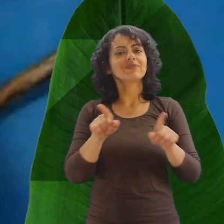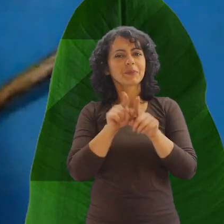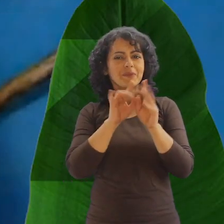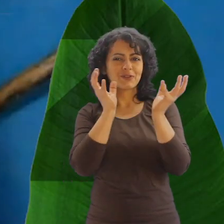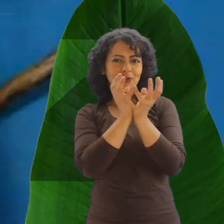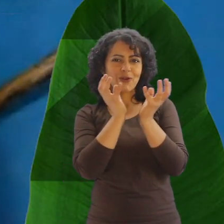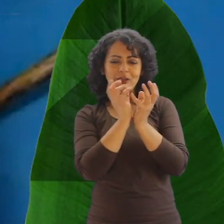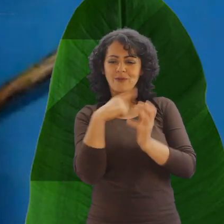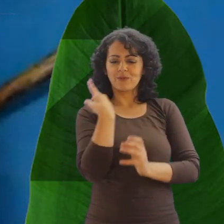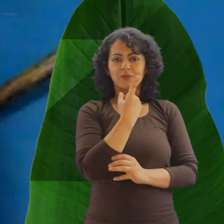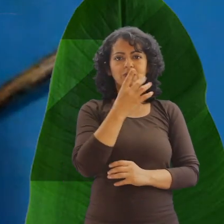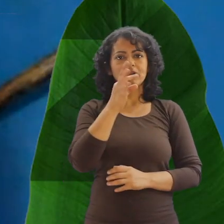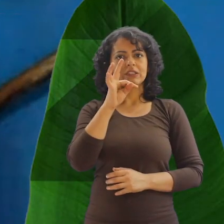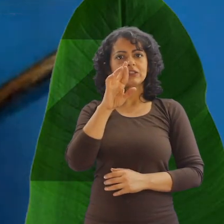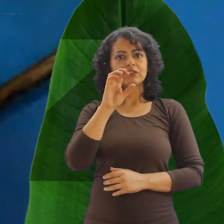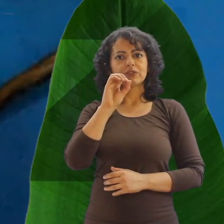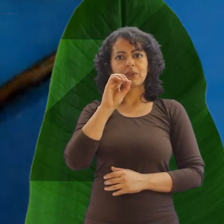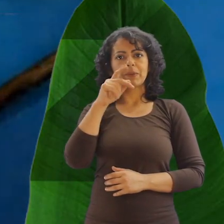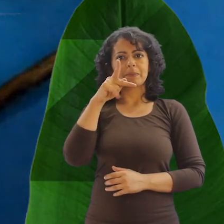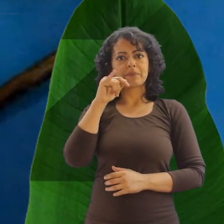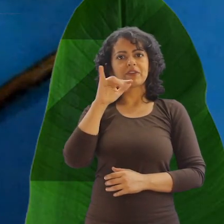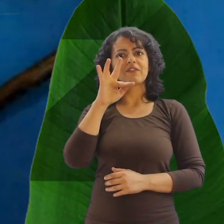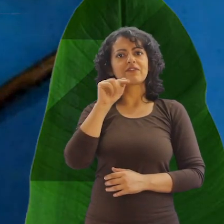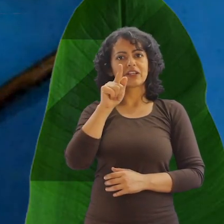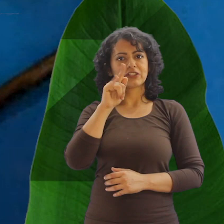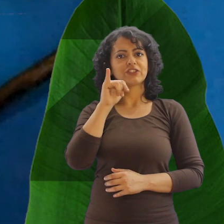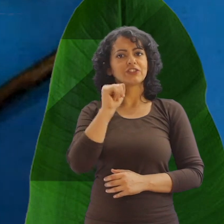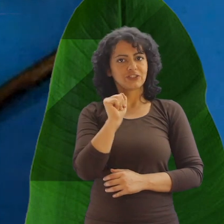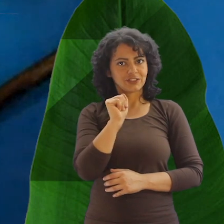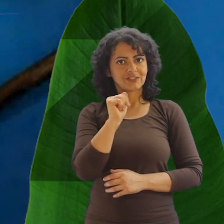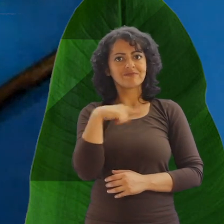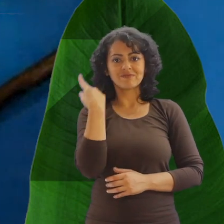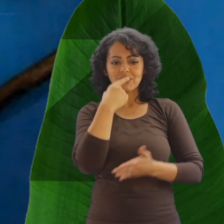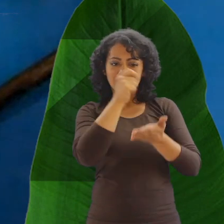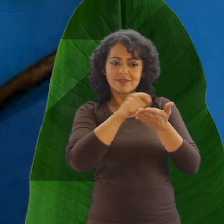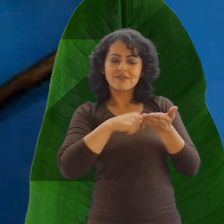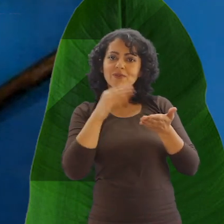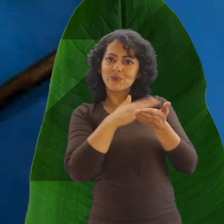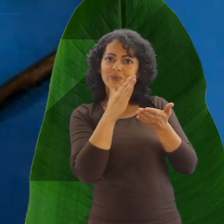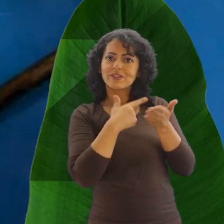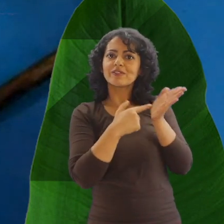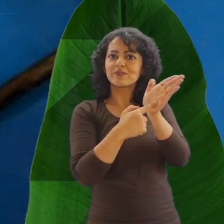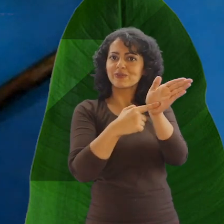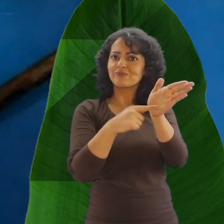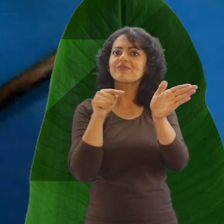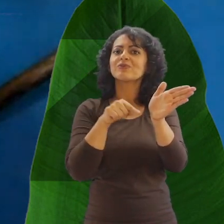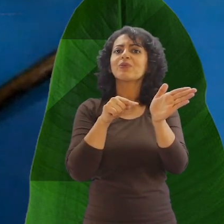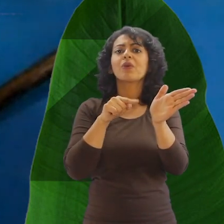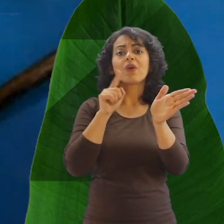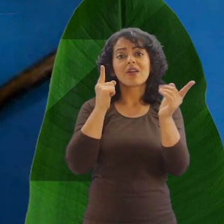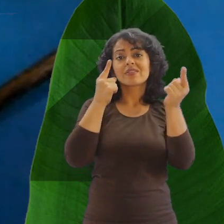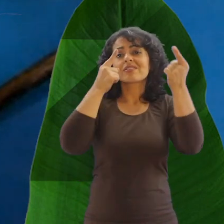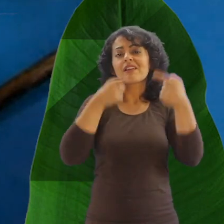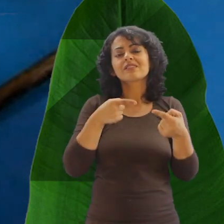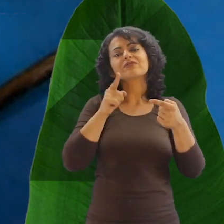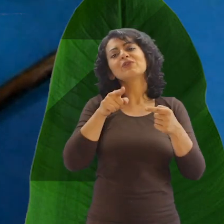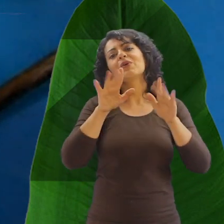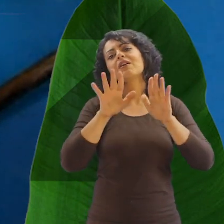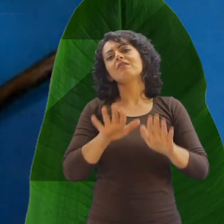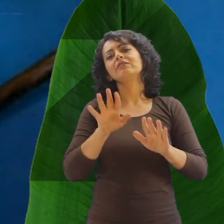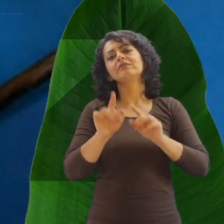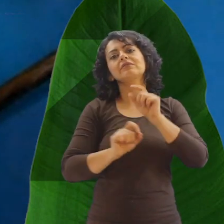coletivo, né? A gente, como Tropofagia, no livro mesmo a gente traz isso, né? O desafio é exatamente esse, assim,